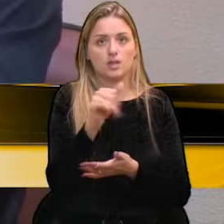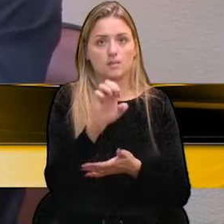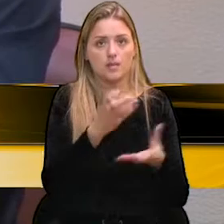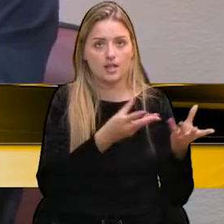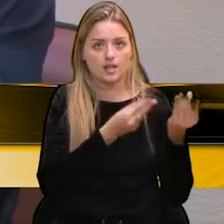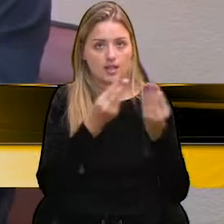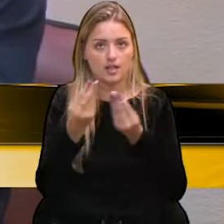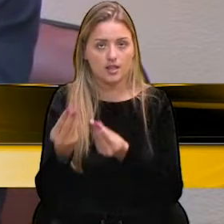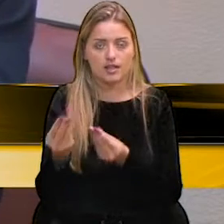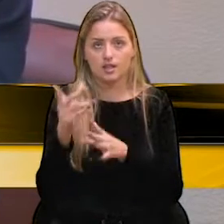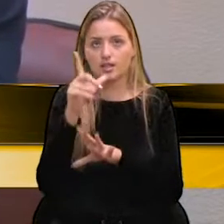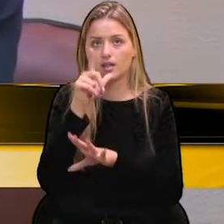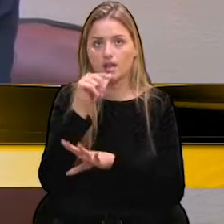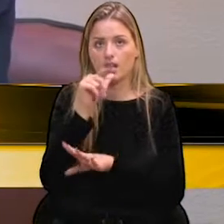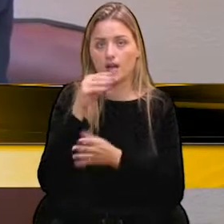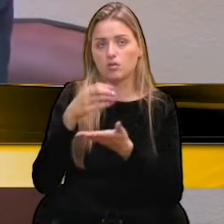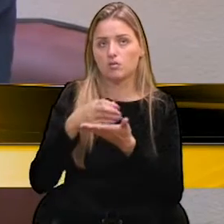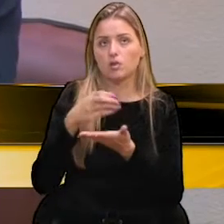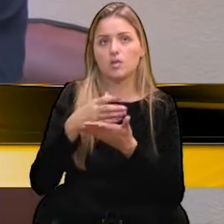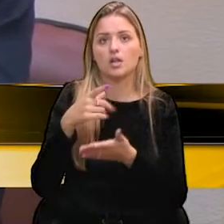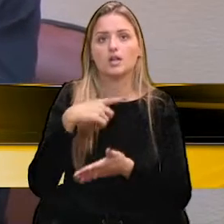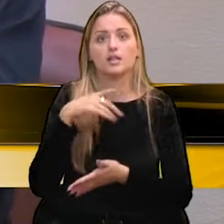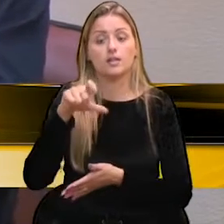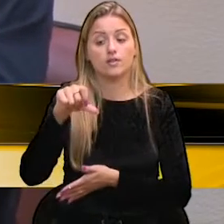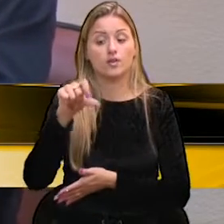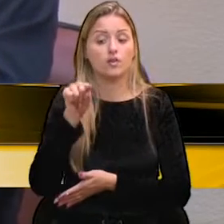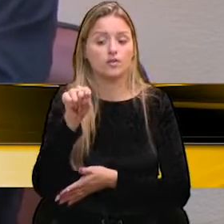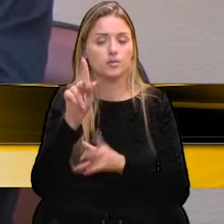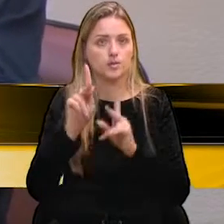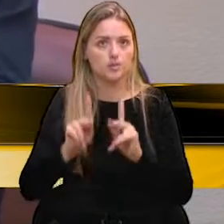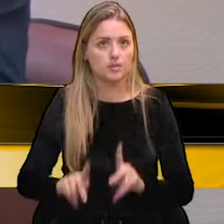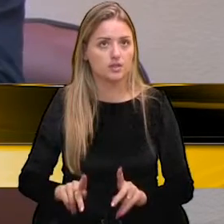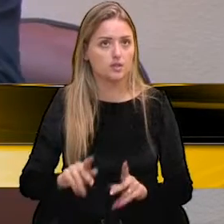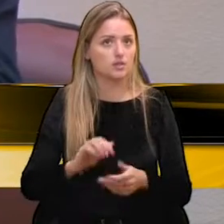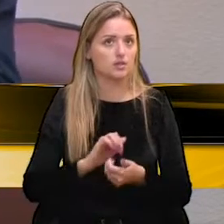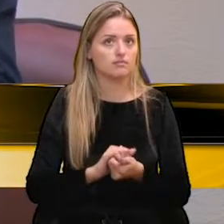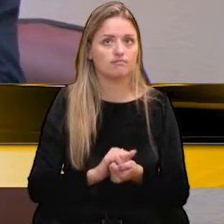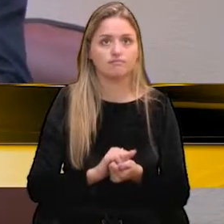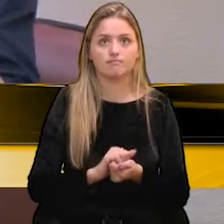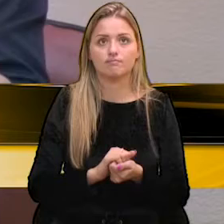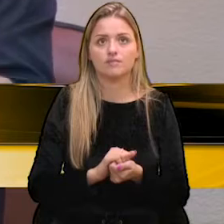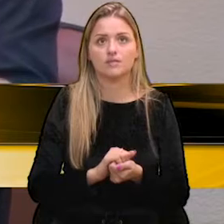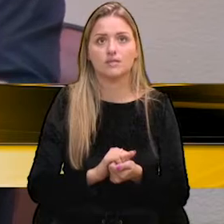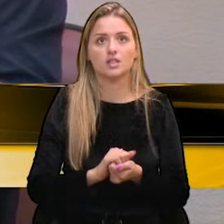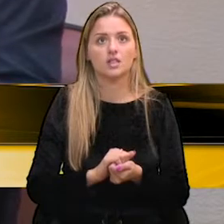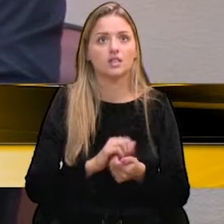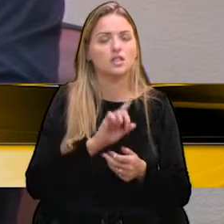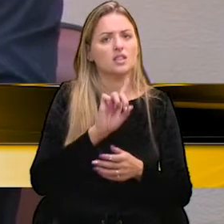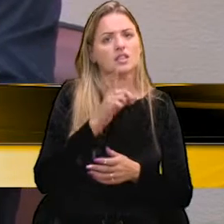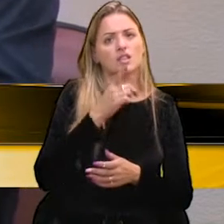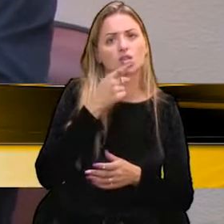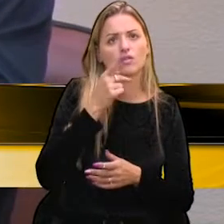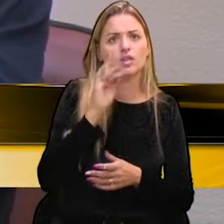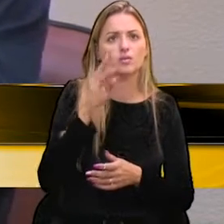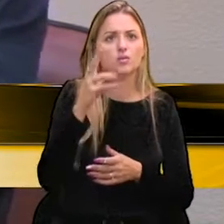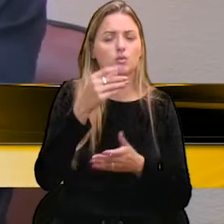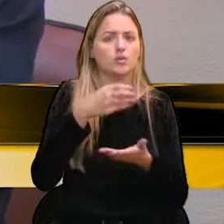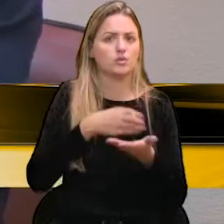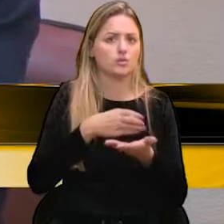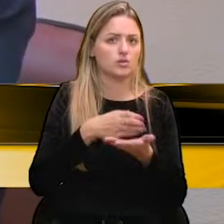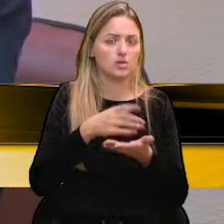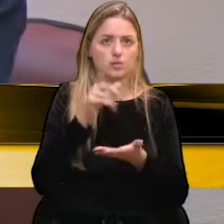distribuiria esses copinhos para esse evento que reuniu em torno de 9 mil pessoas. Não acertamos qual a quantidade de copinhos de água. O